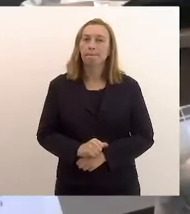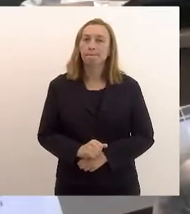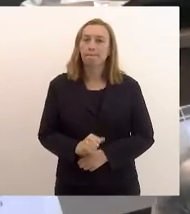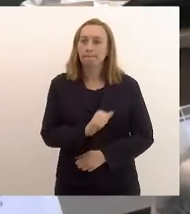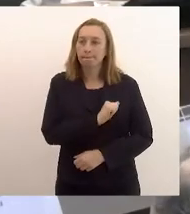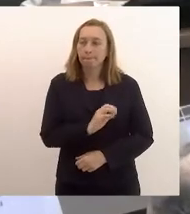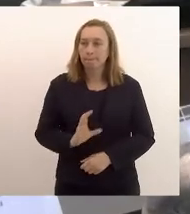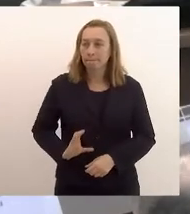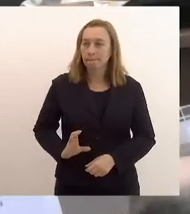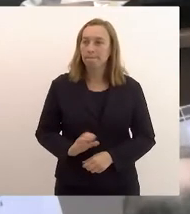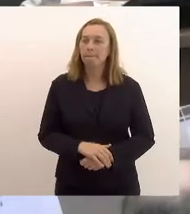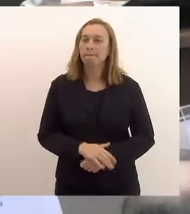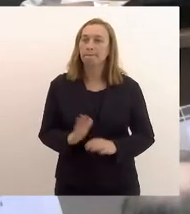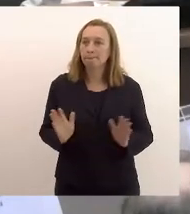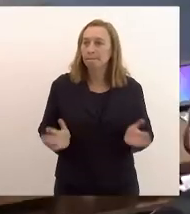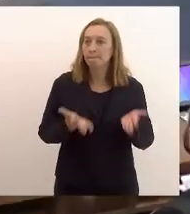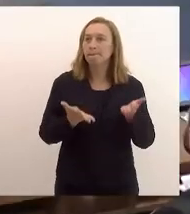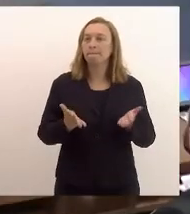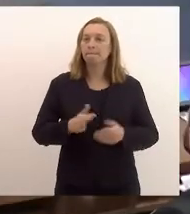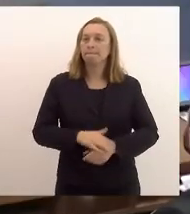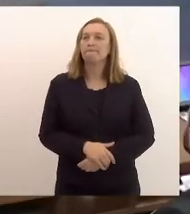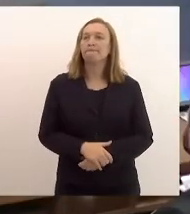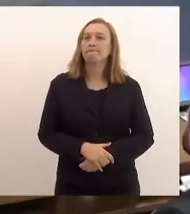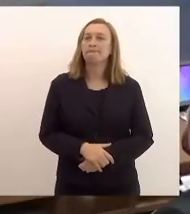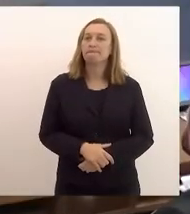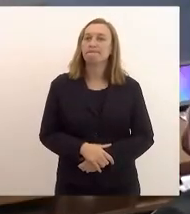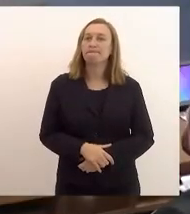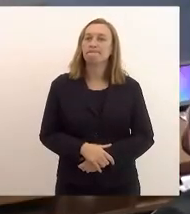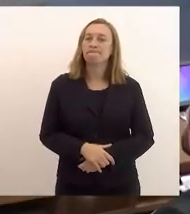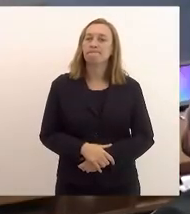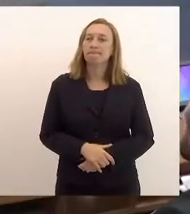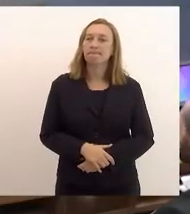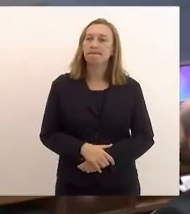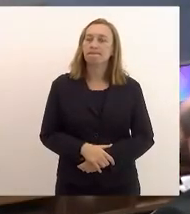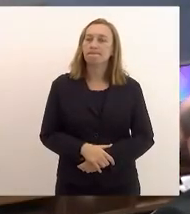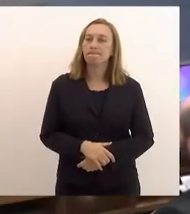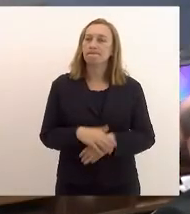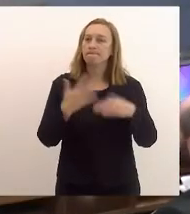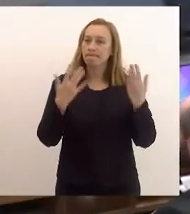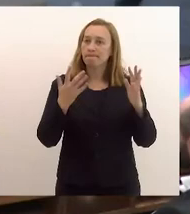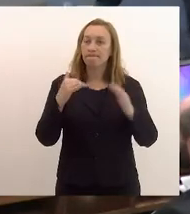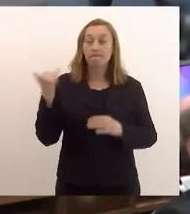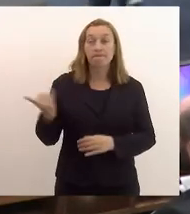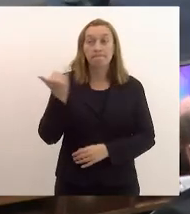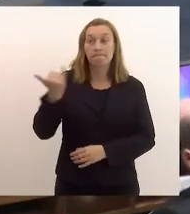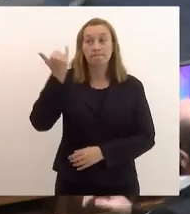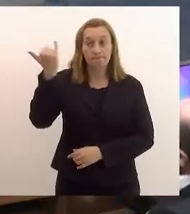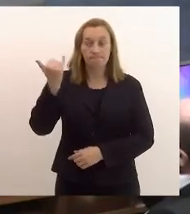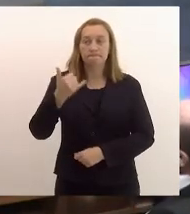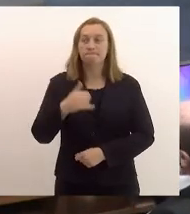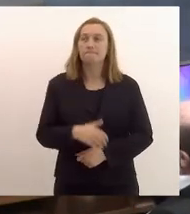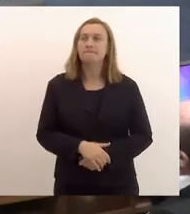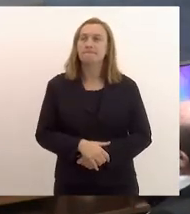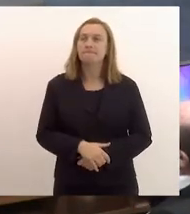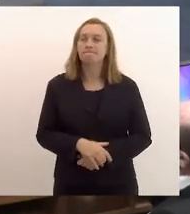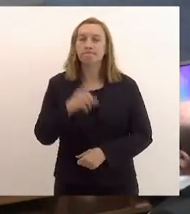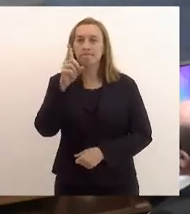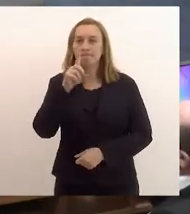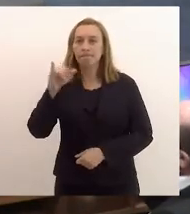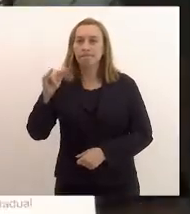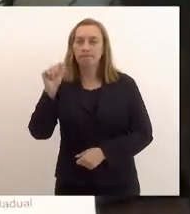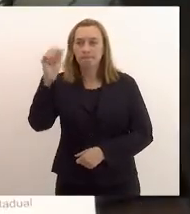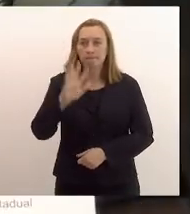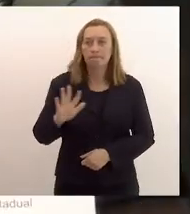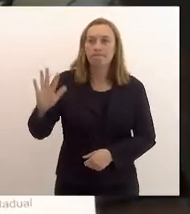Siciliano pela iniciativa desta celebração tão importante qual seja o dia